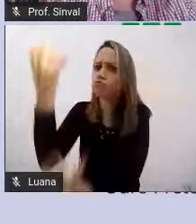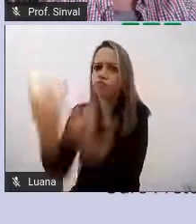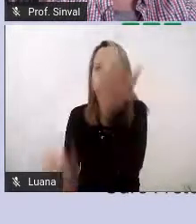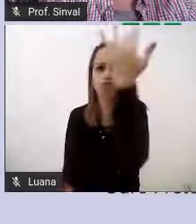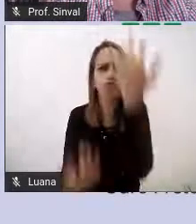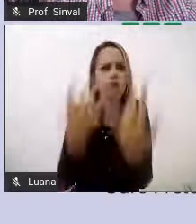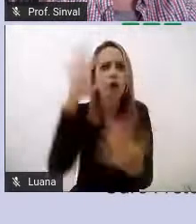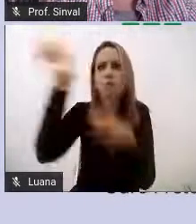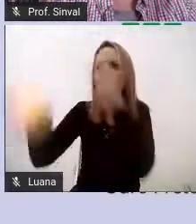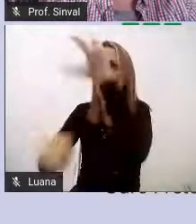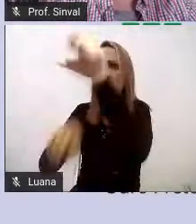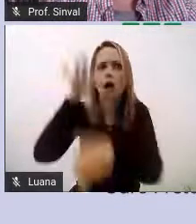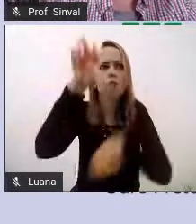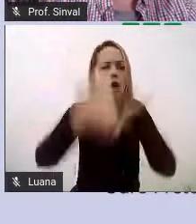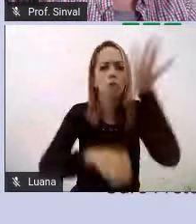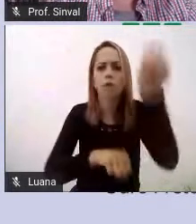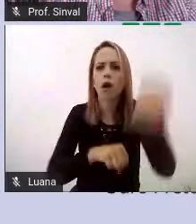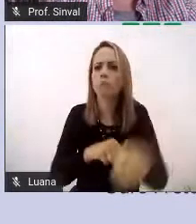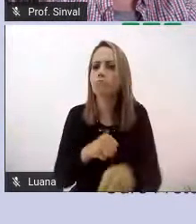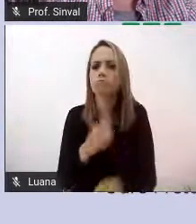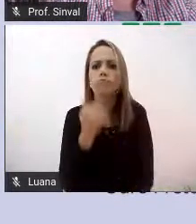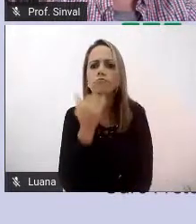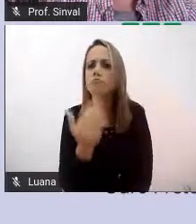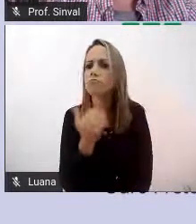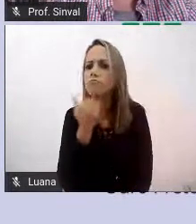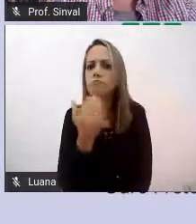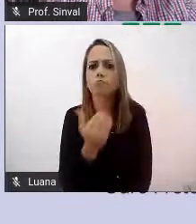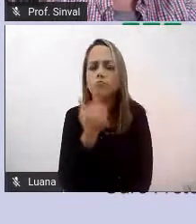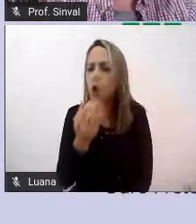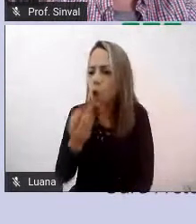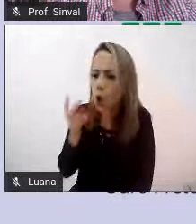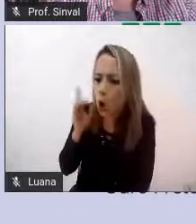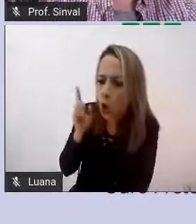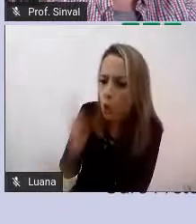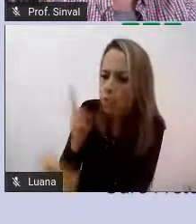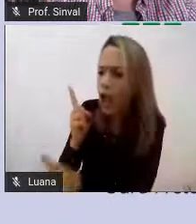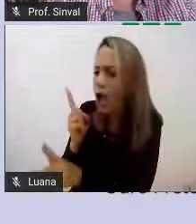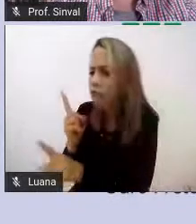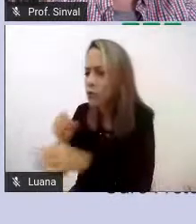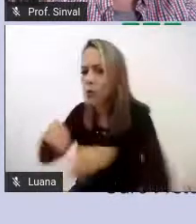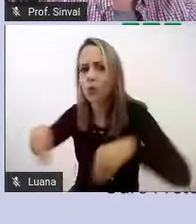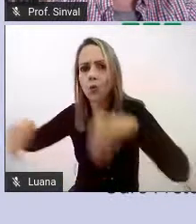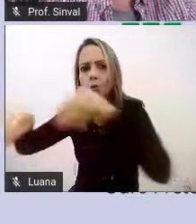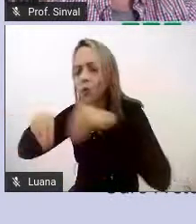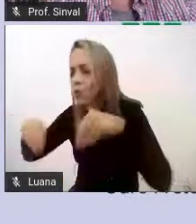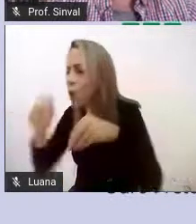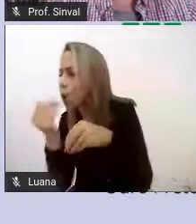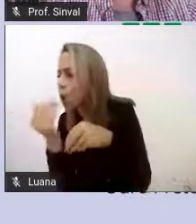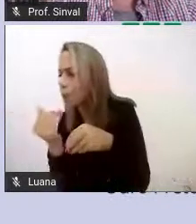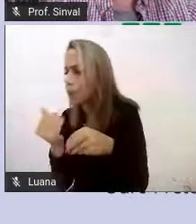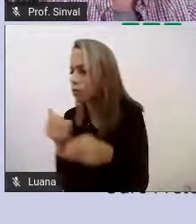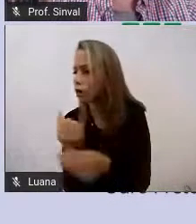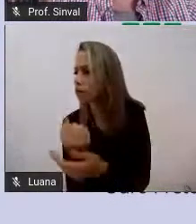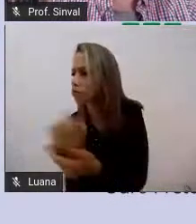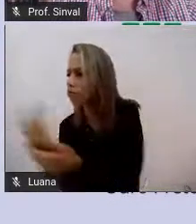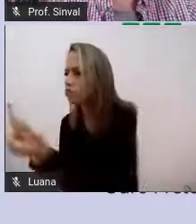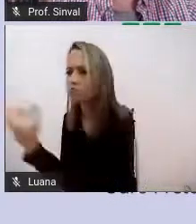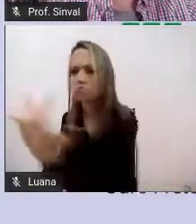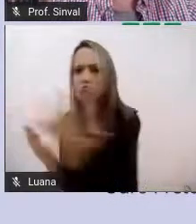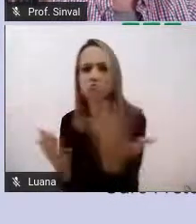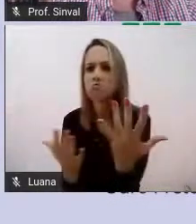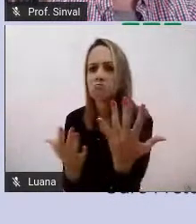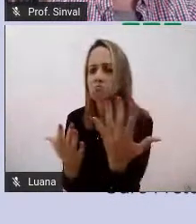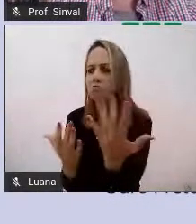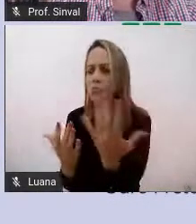alimentos nas roças e no mato, não sendo possível caçar, não sendo possível pescar nas